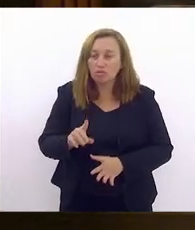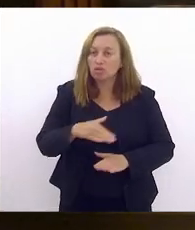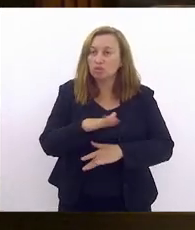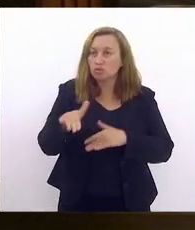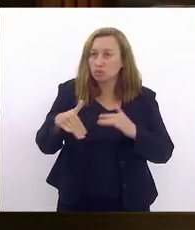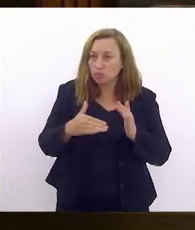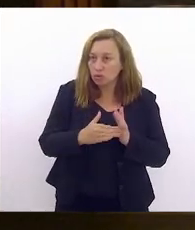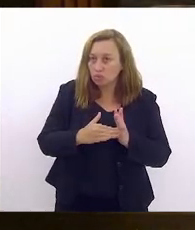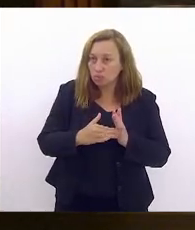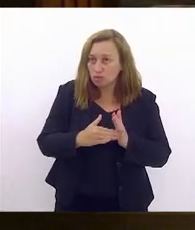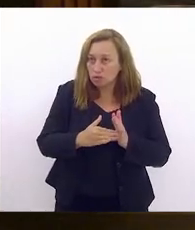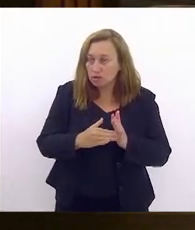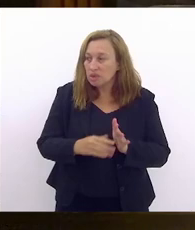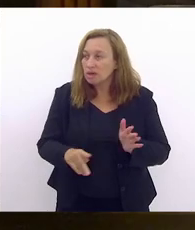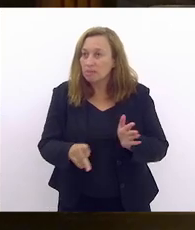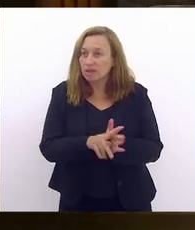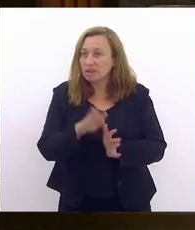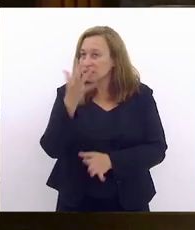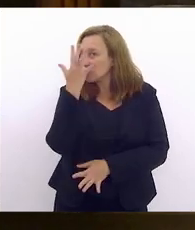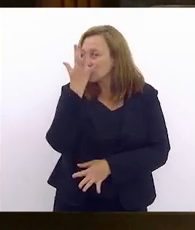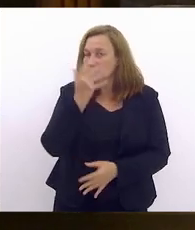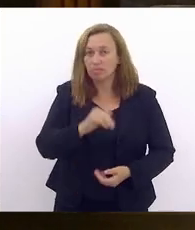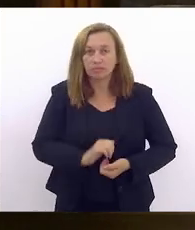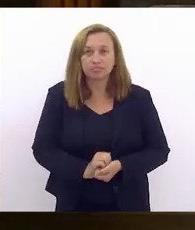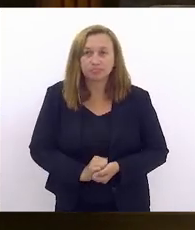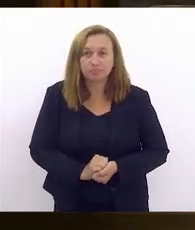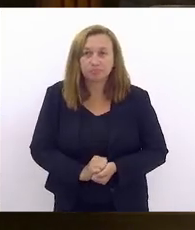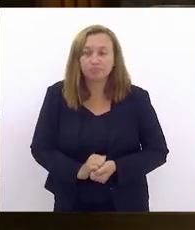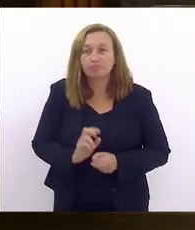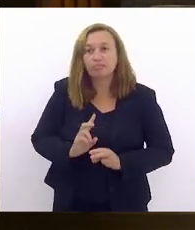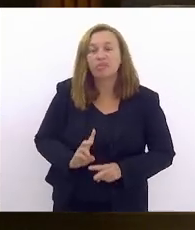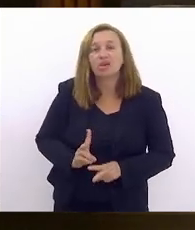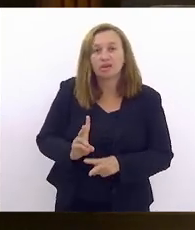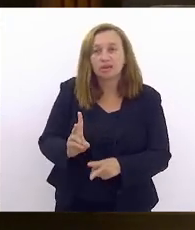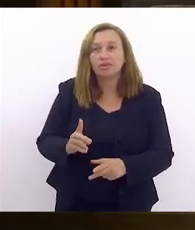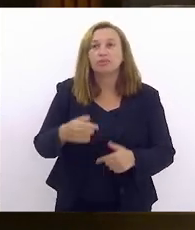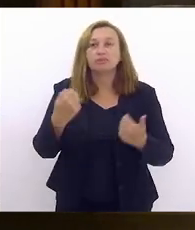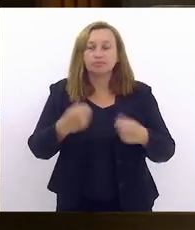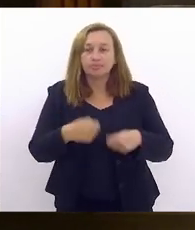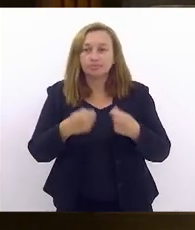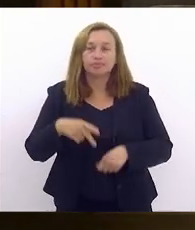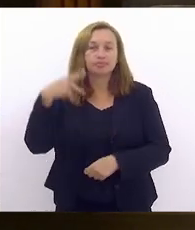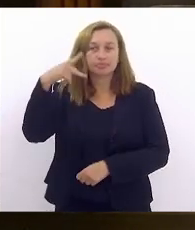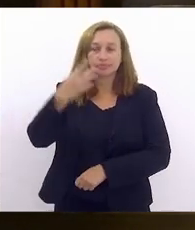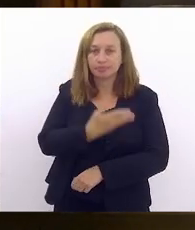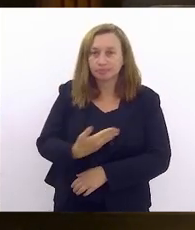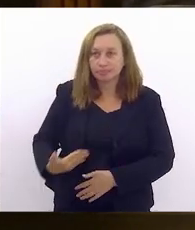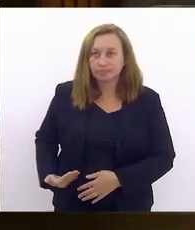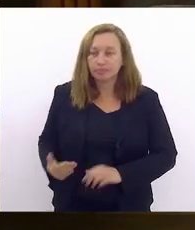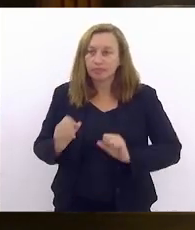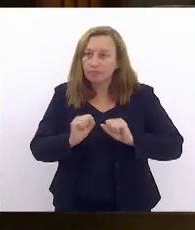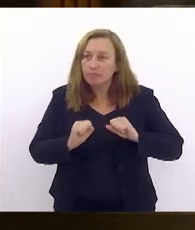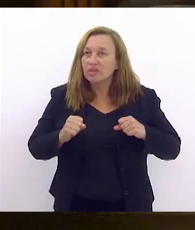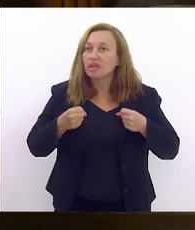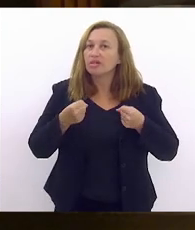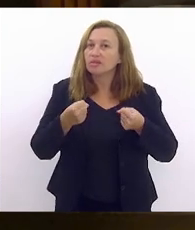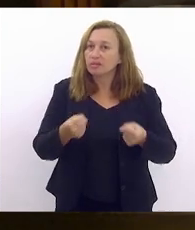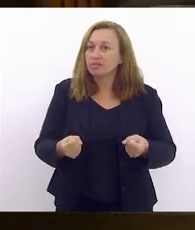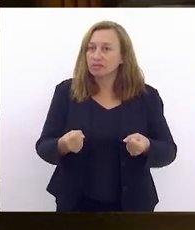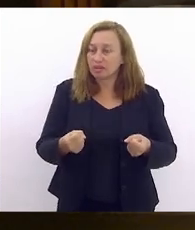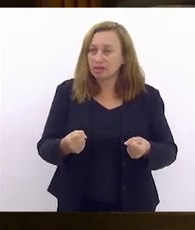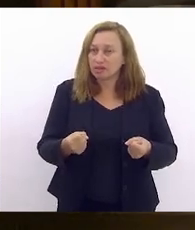das escolas de samba. Nós sempre precisamos de políticas públicas e de defesa aos